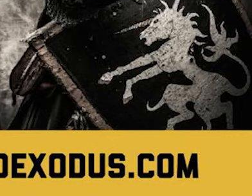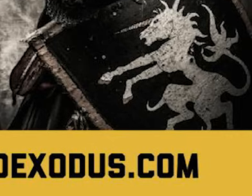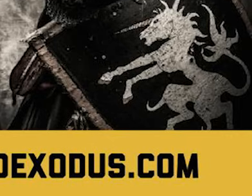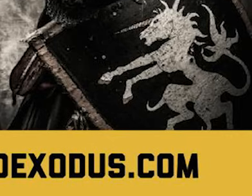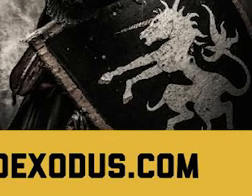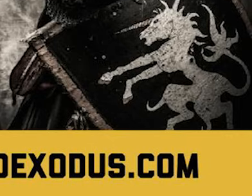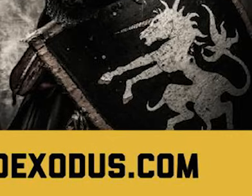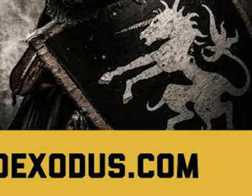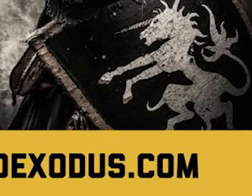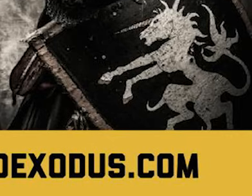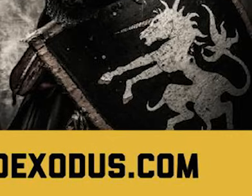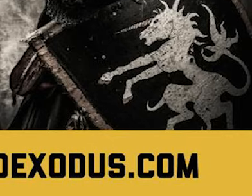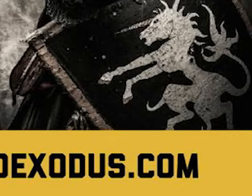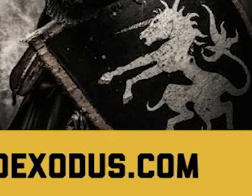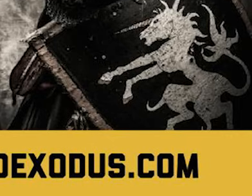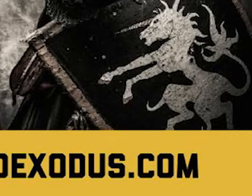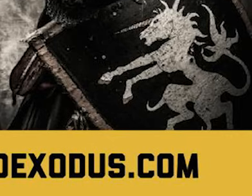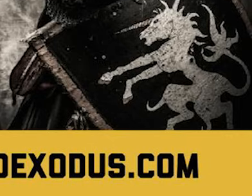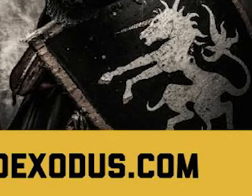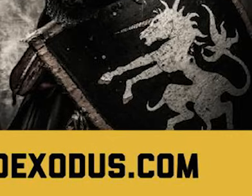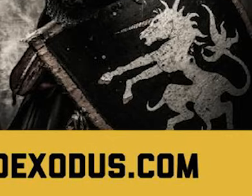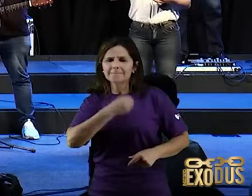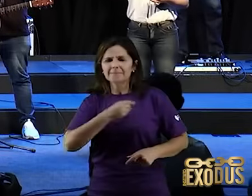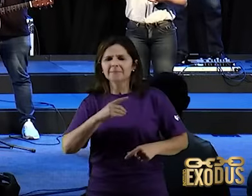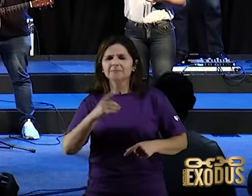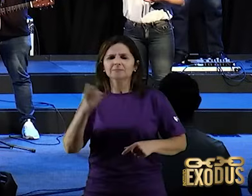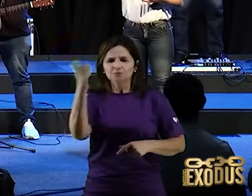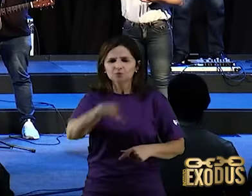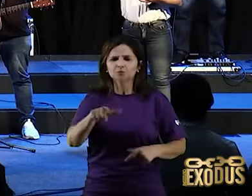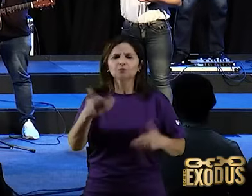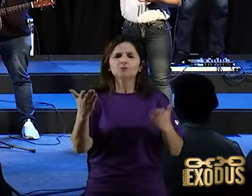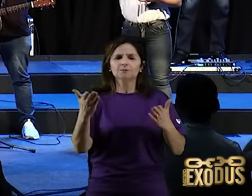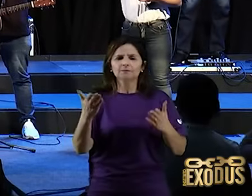um ano novo diferente celebre